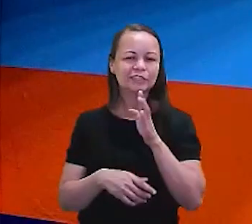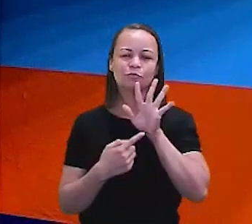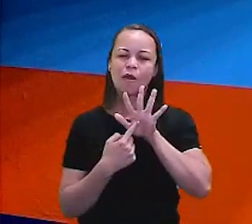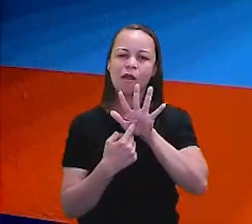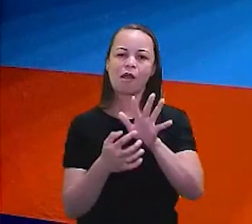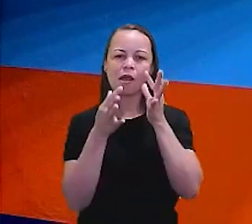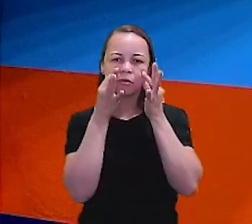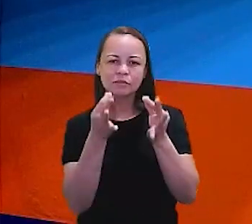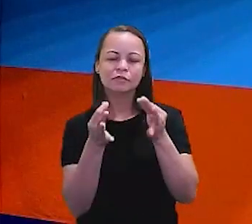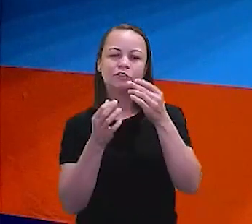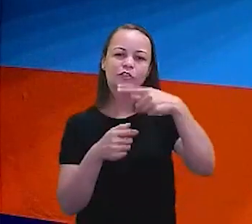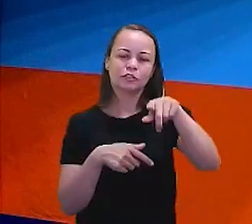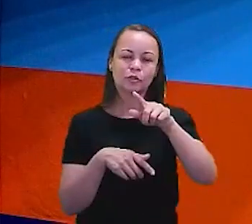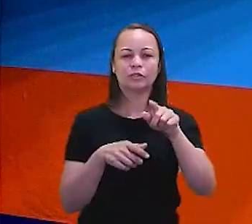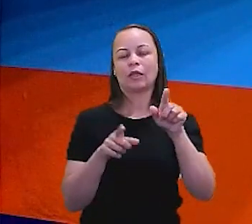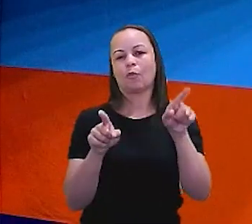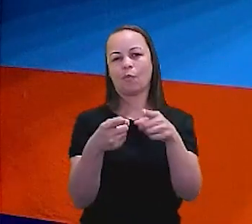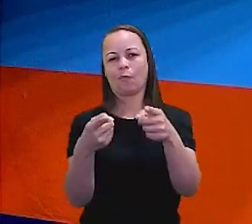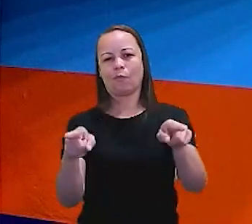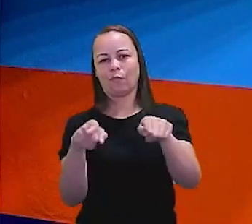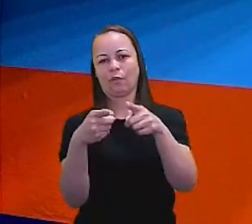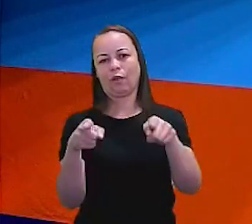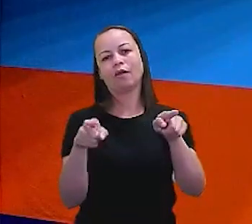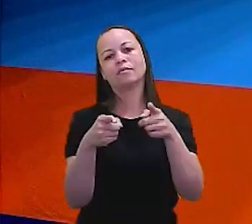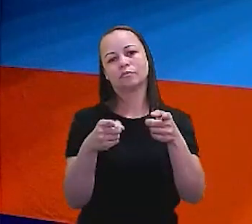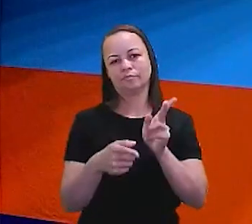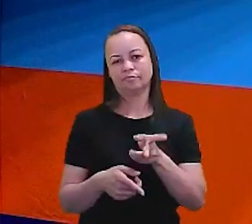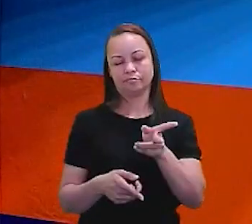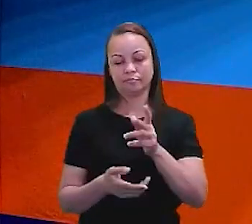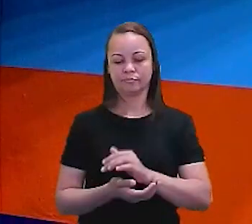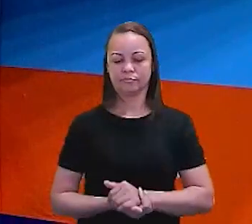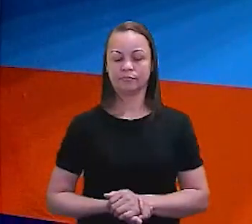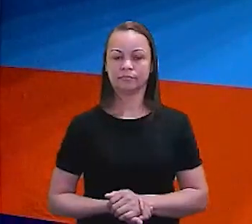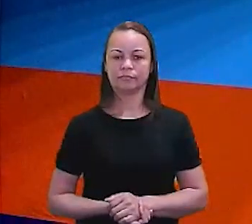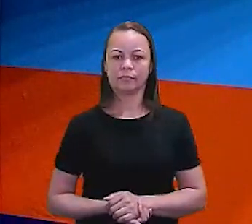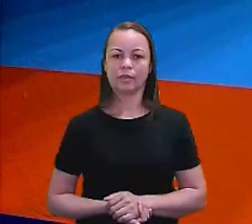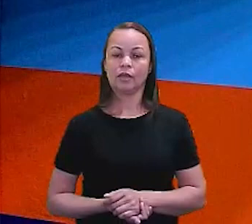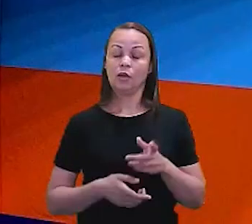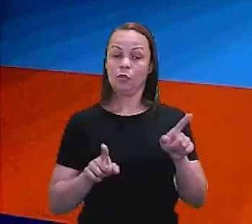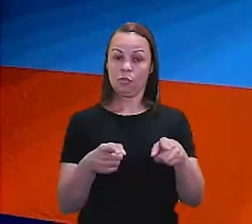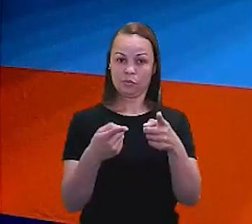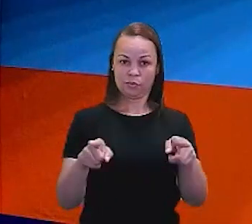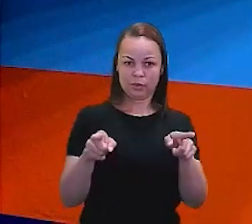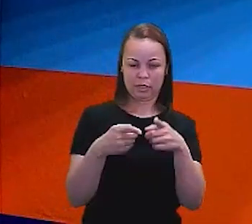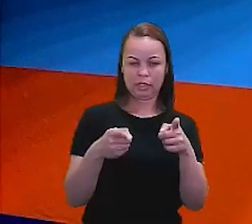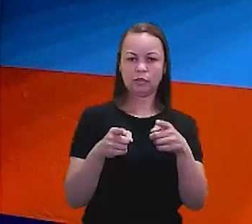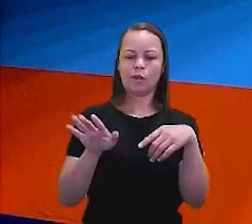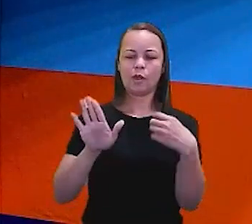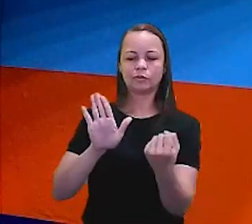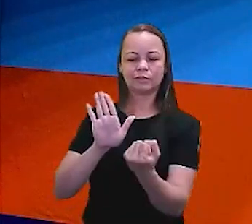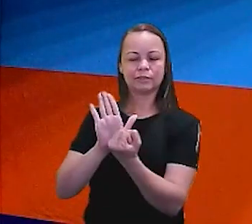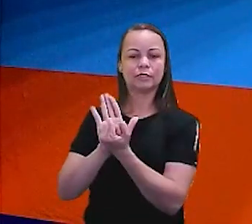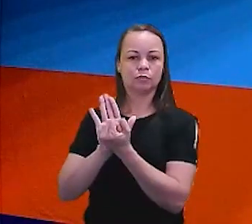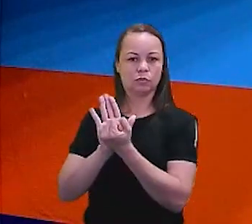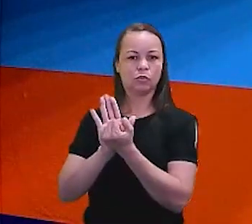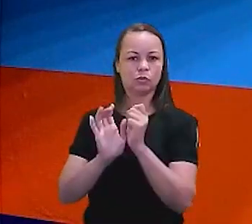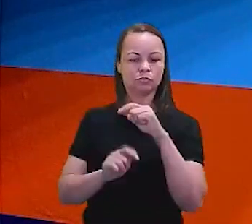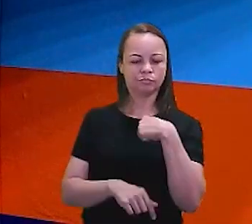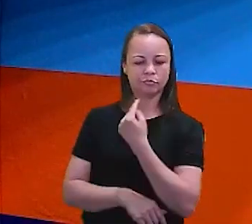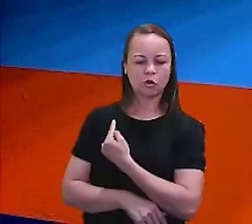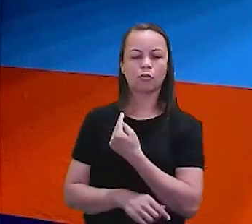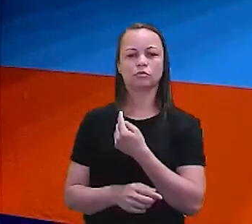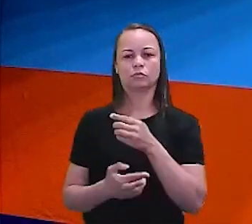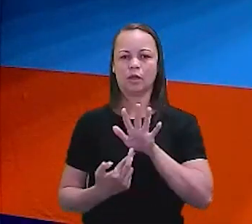não escutamos que está tocando o hino nacional? Então, desculpem, o hino nacional é um símbolo nosso